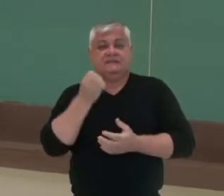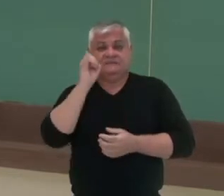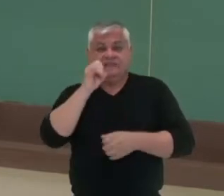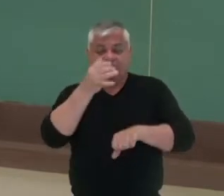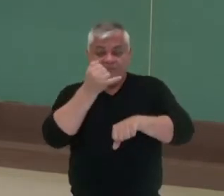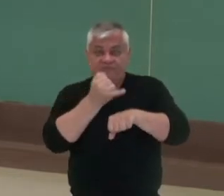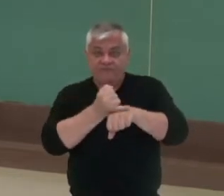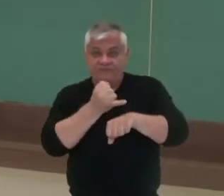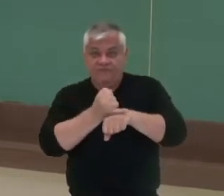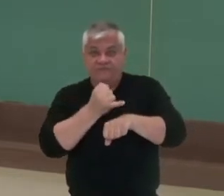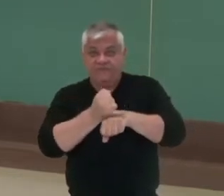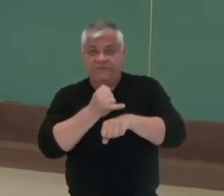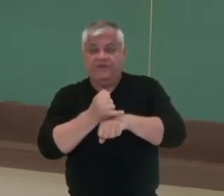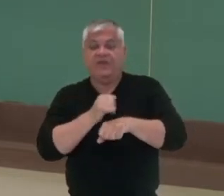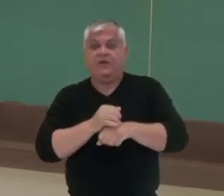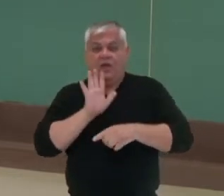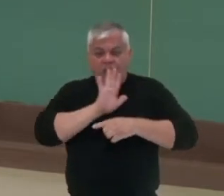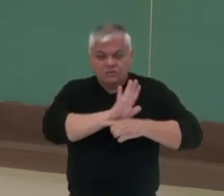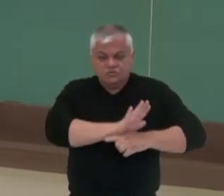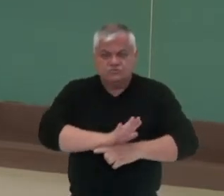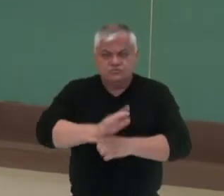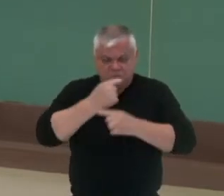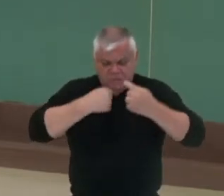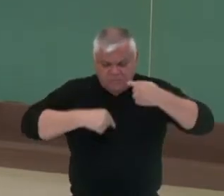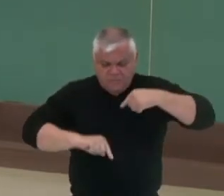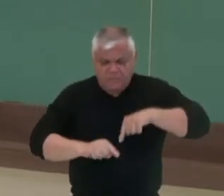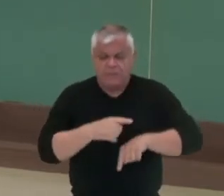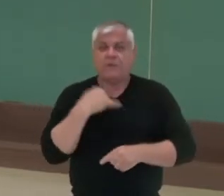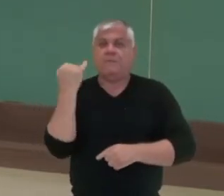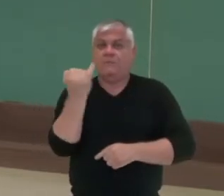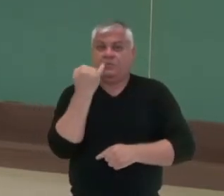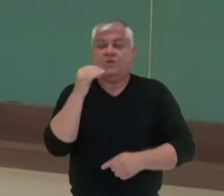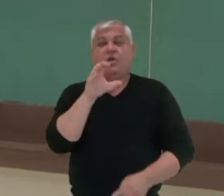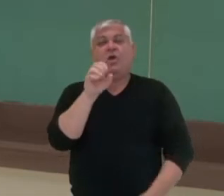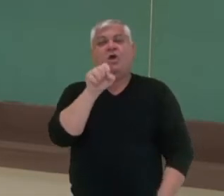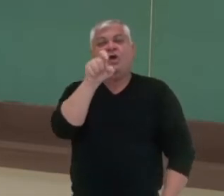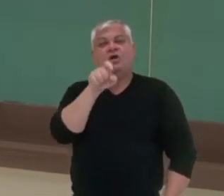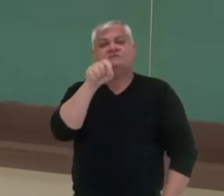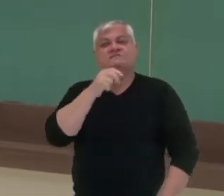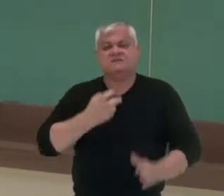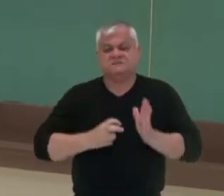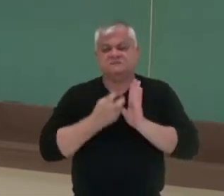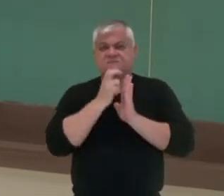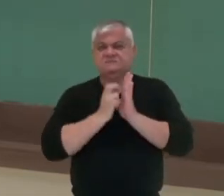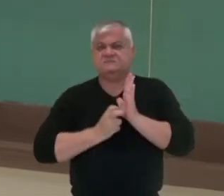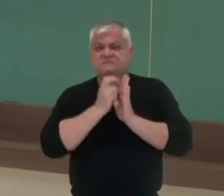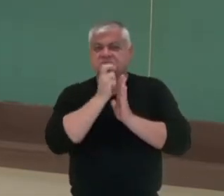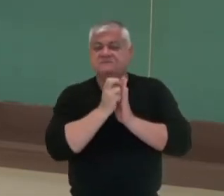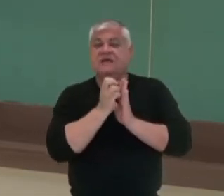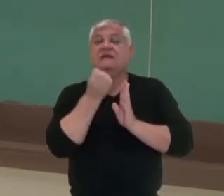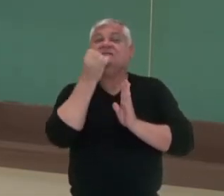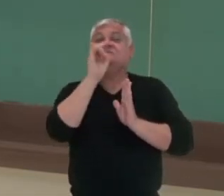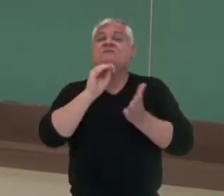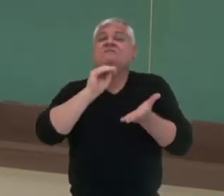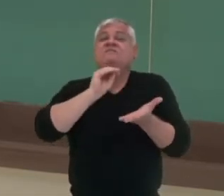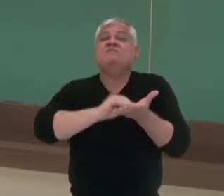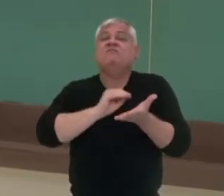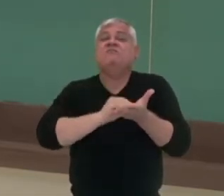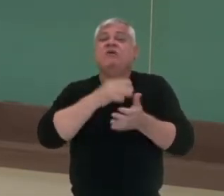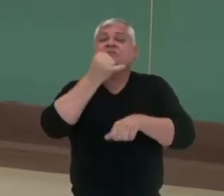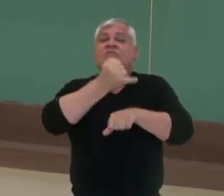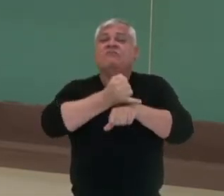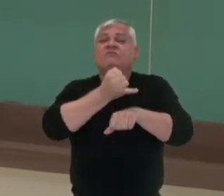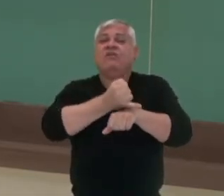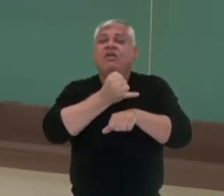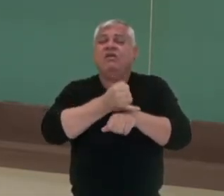ele leva o oxigênio, e o oxigênio é importante para produzir energia, né, para o nosso corpo, se eu não tenho essa quantidade